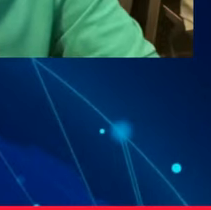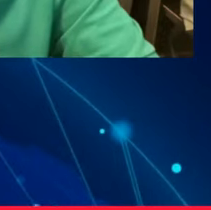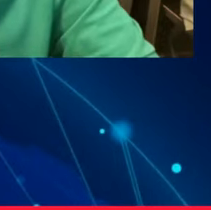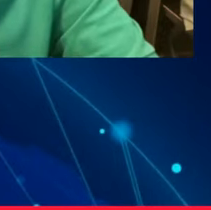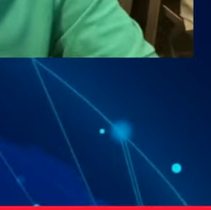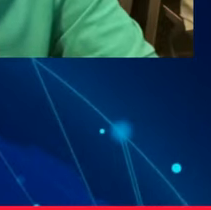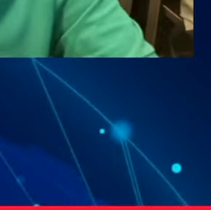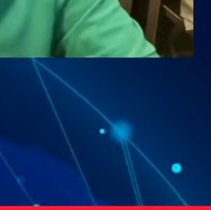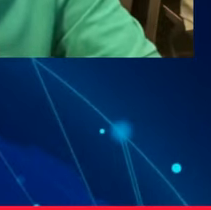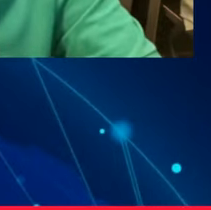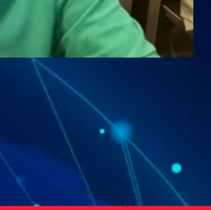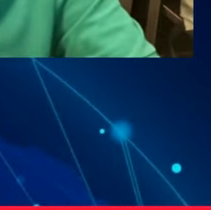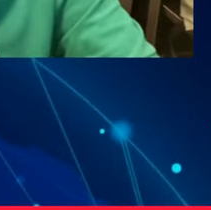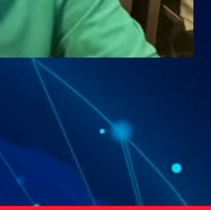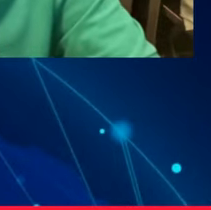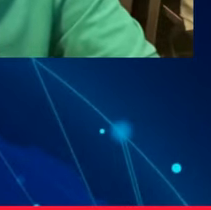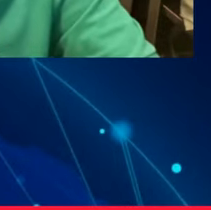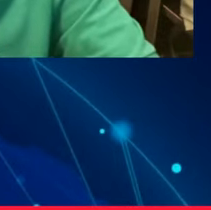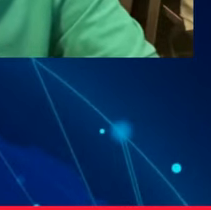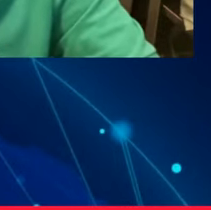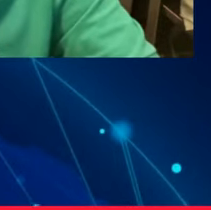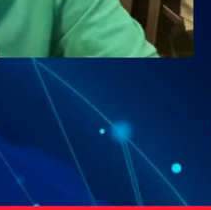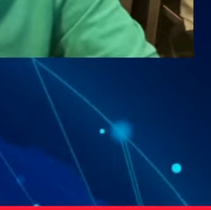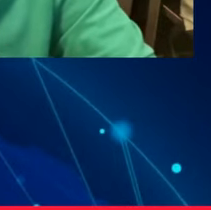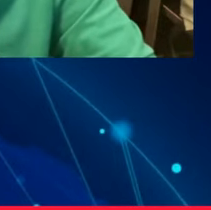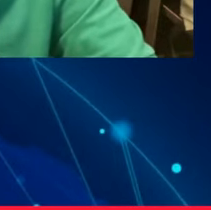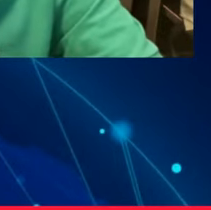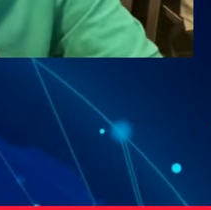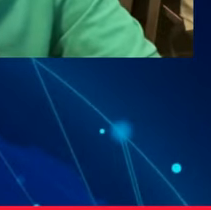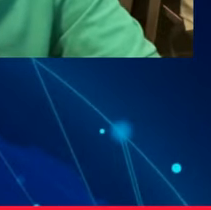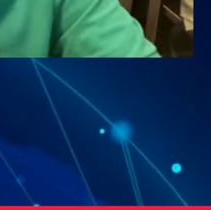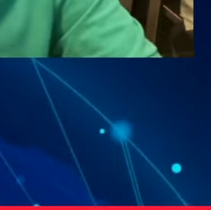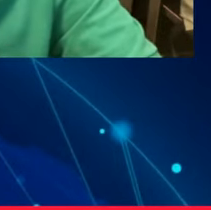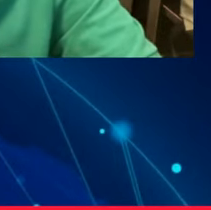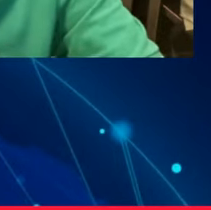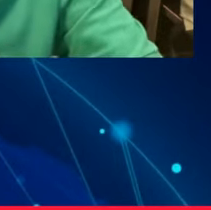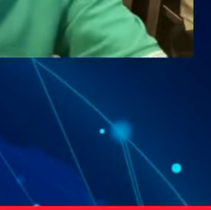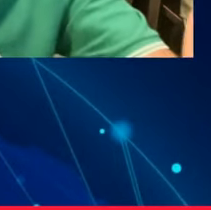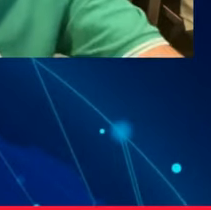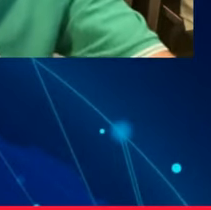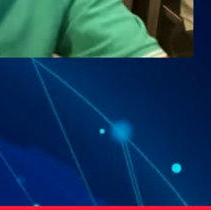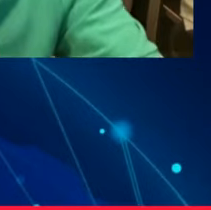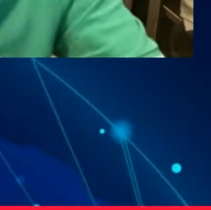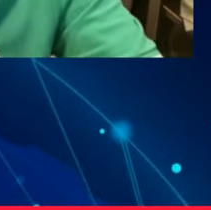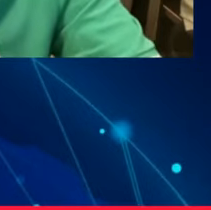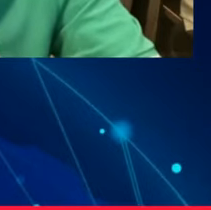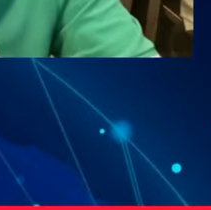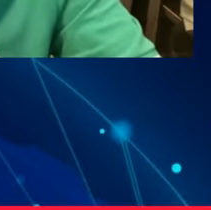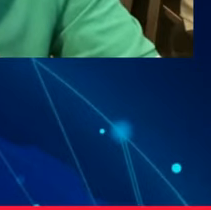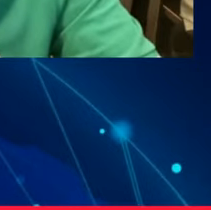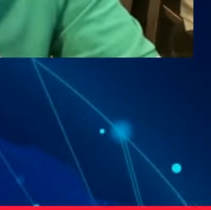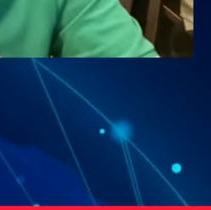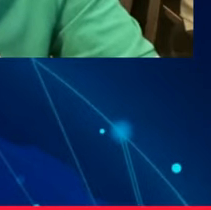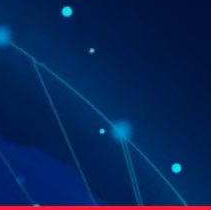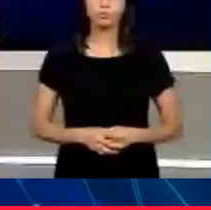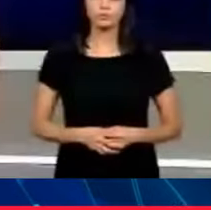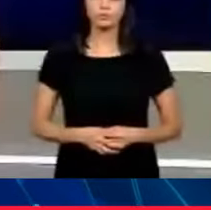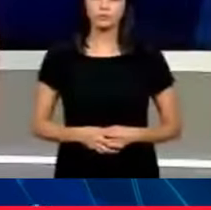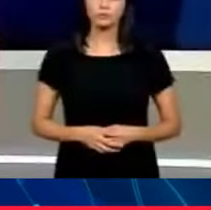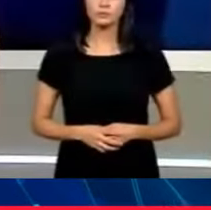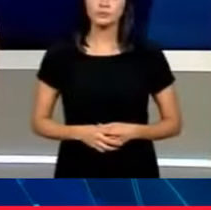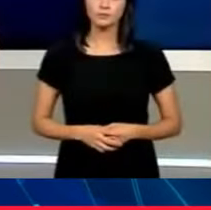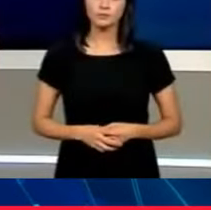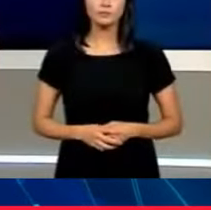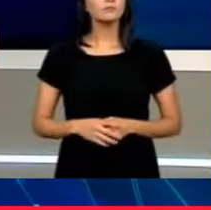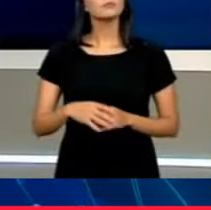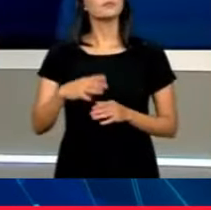uma efeméride, que é uma matéria aqui da TV Brasil, e a gente volta na. Você não era nem nascida, tá, Natália? Vamos lá.